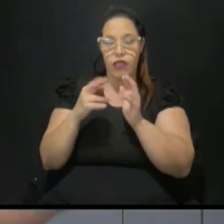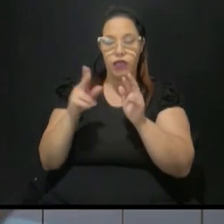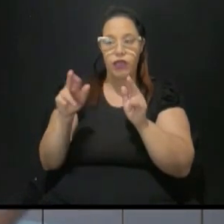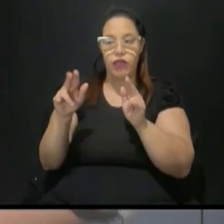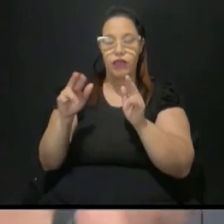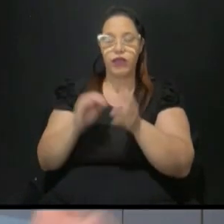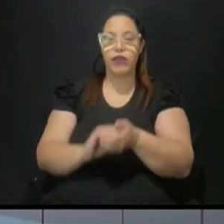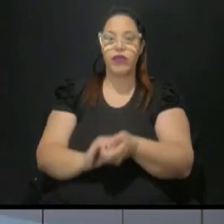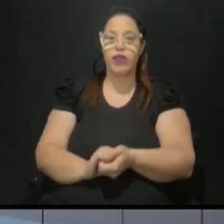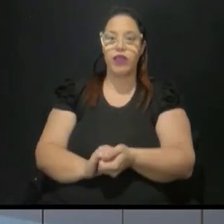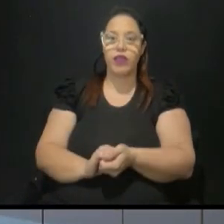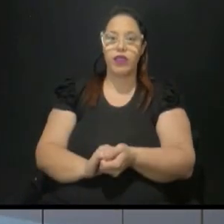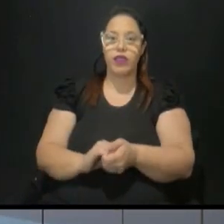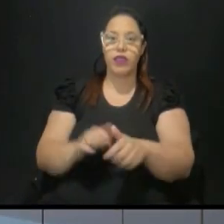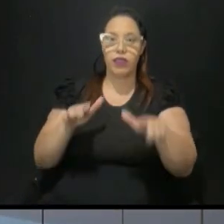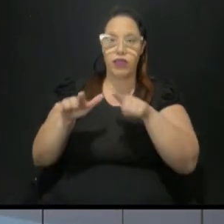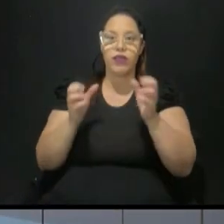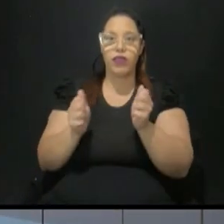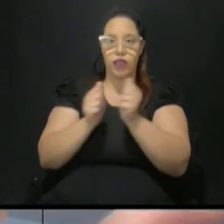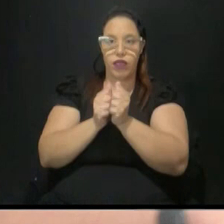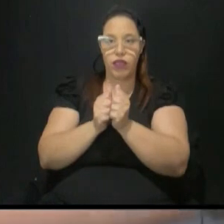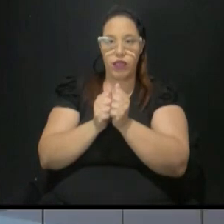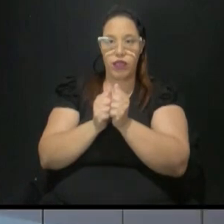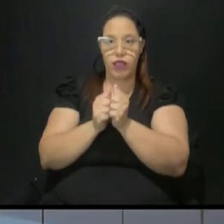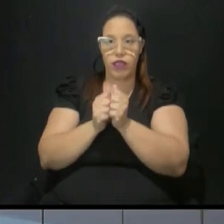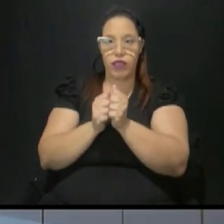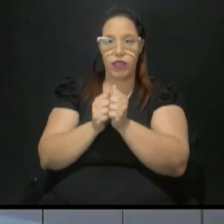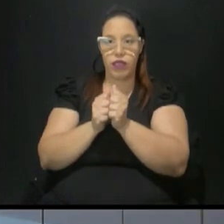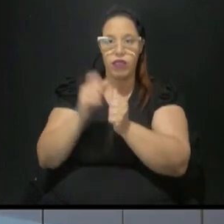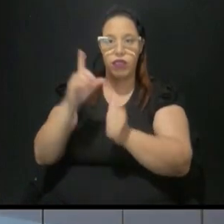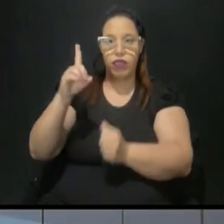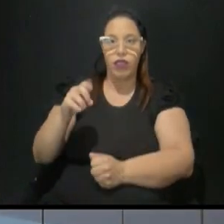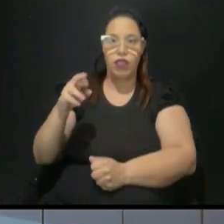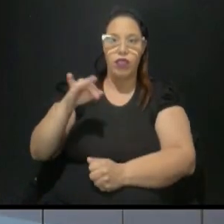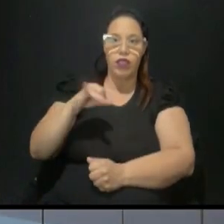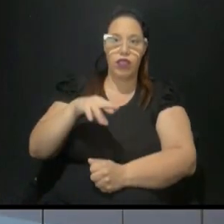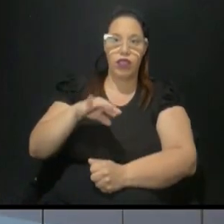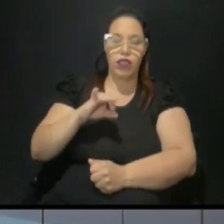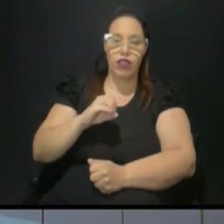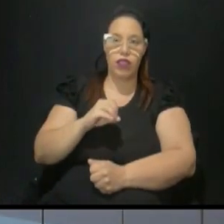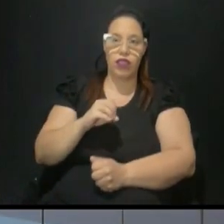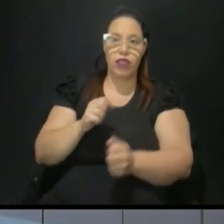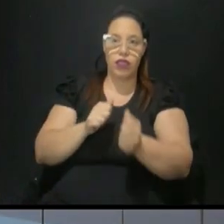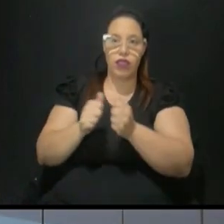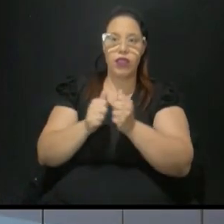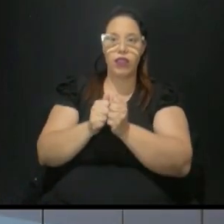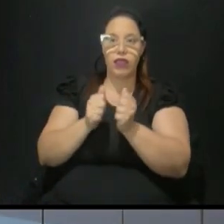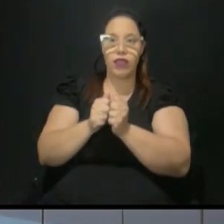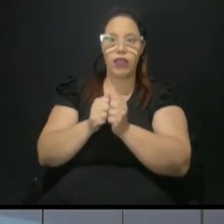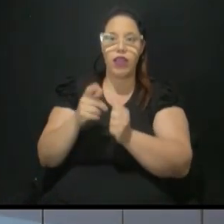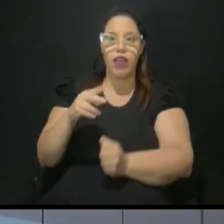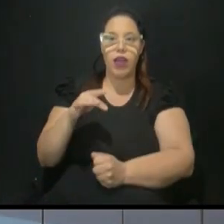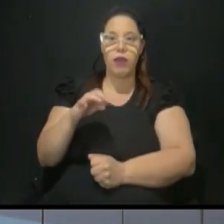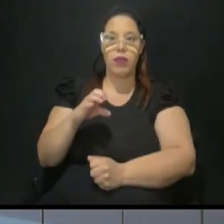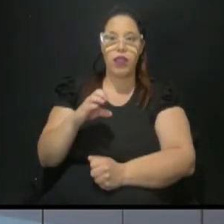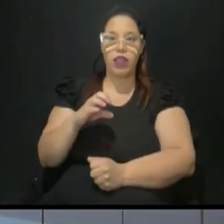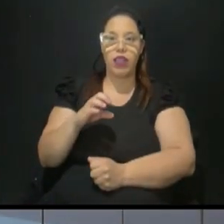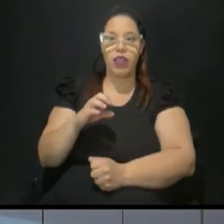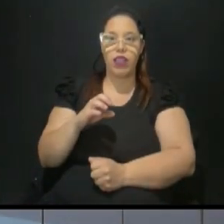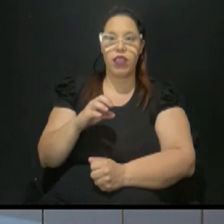trabalhamos conjuntamente. Eu sou diretor da DEACamp, o Ademir faz parte da diretoria também da APC, né? Então a gente